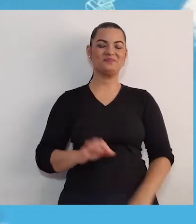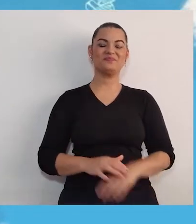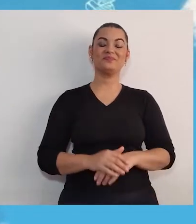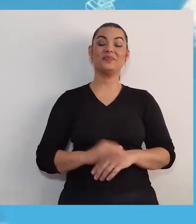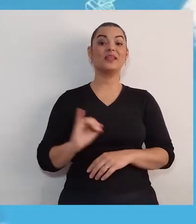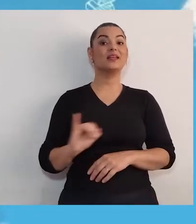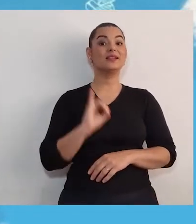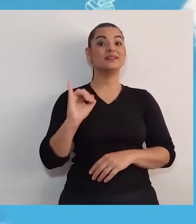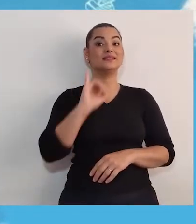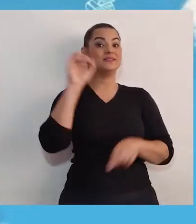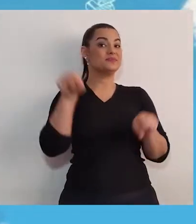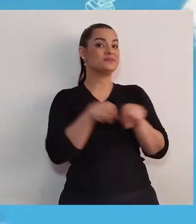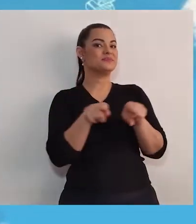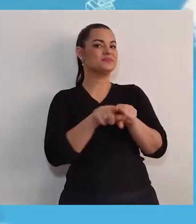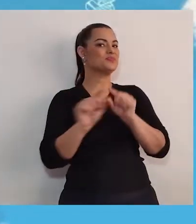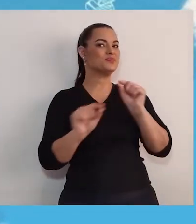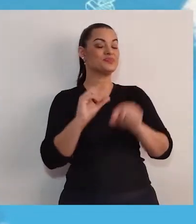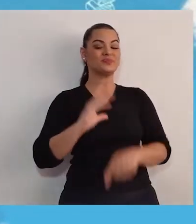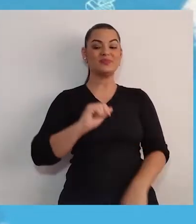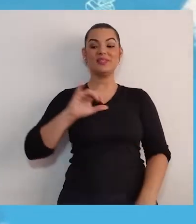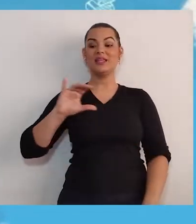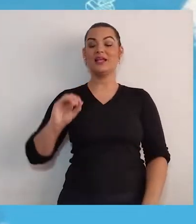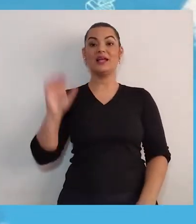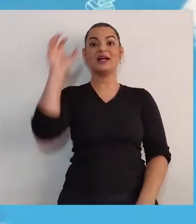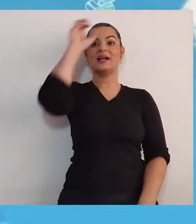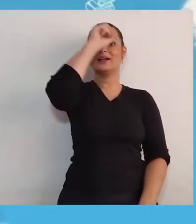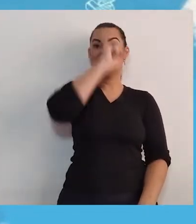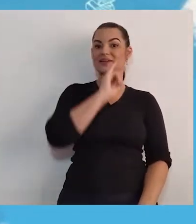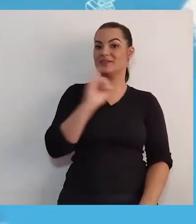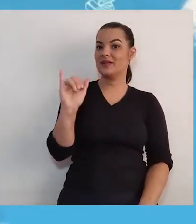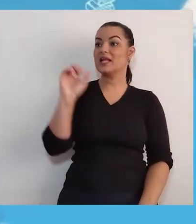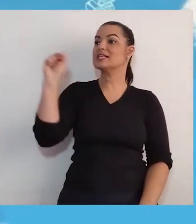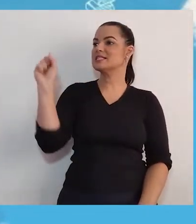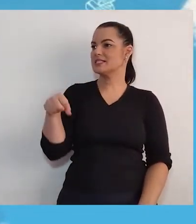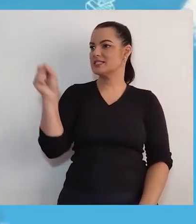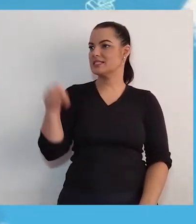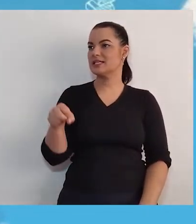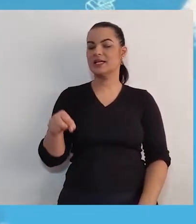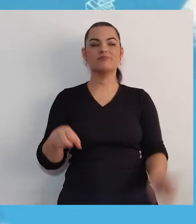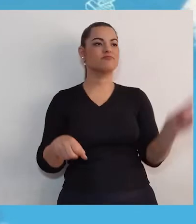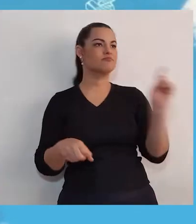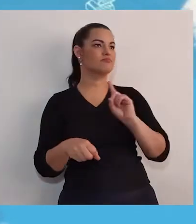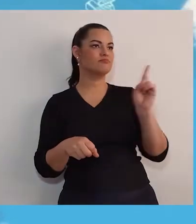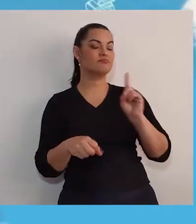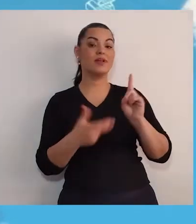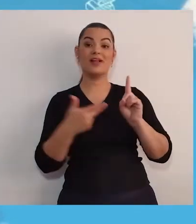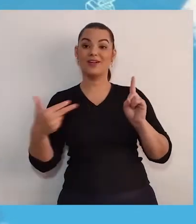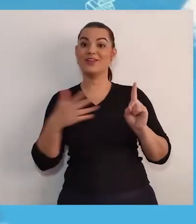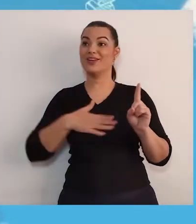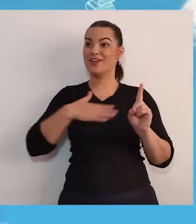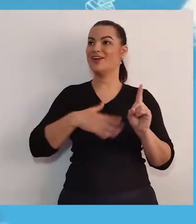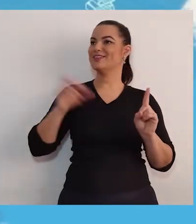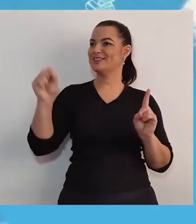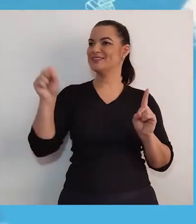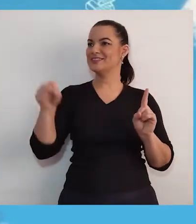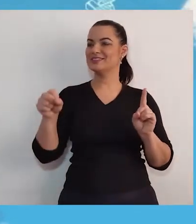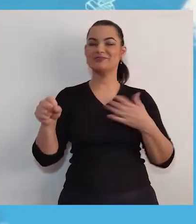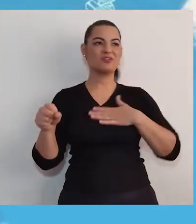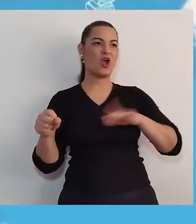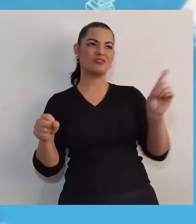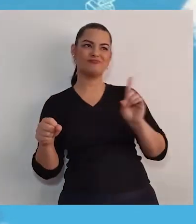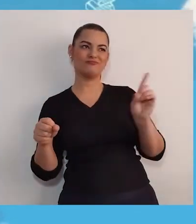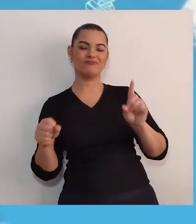E muito importante, o Caio aprendeu a dizer sim e não para coisas que ele gosta e não